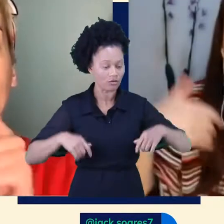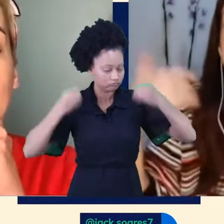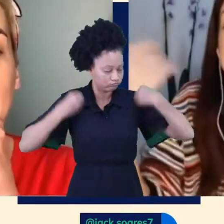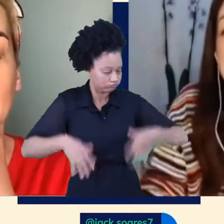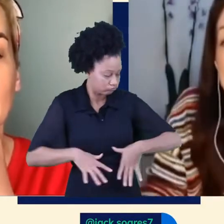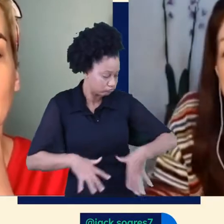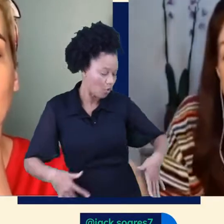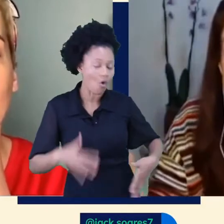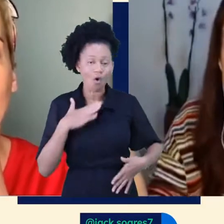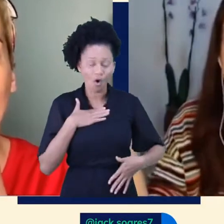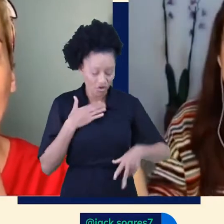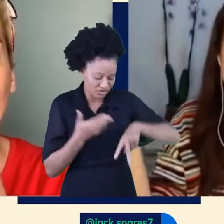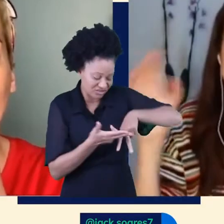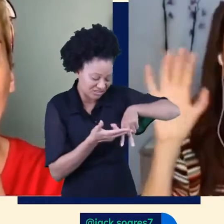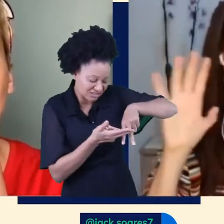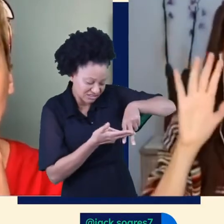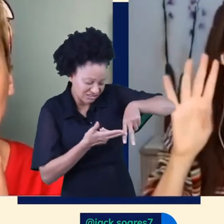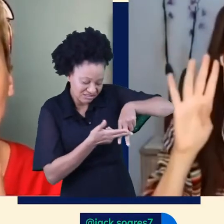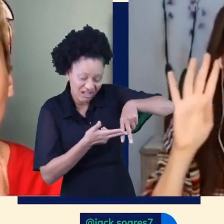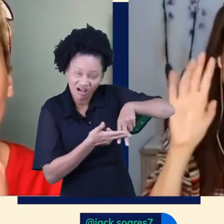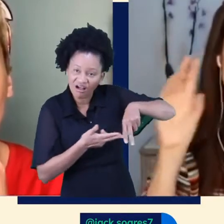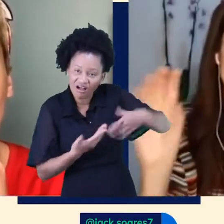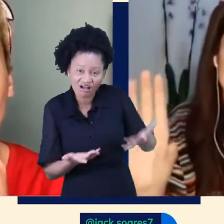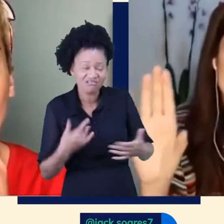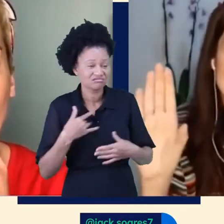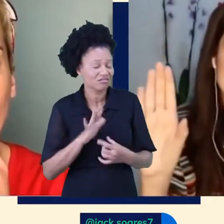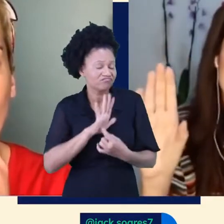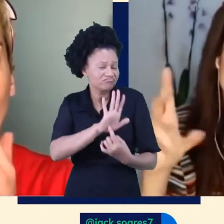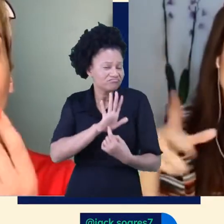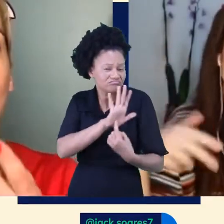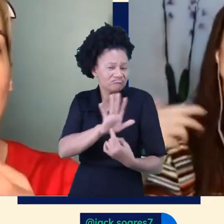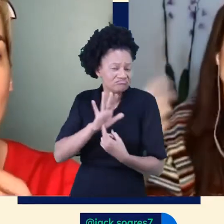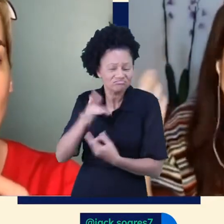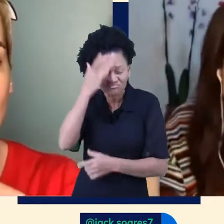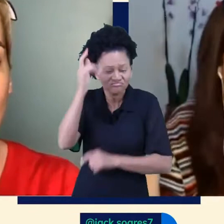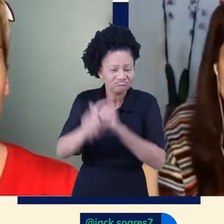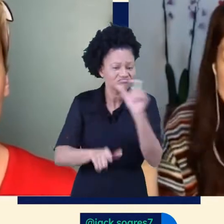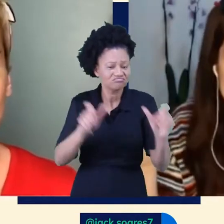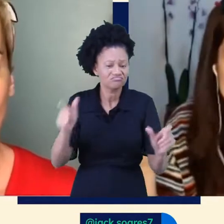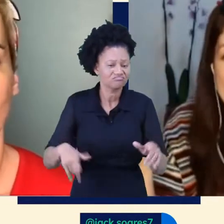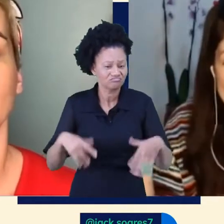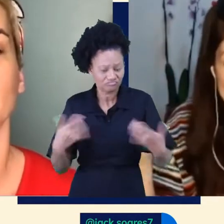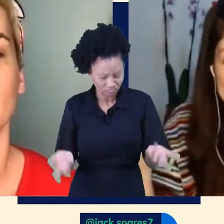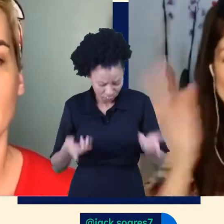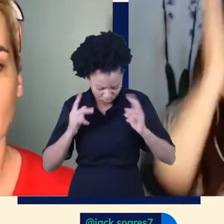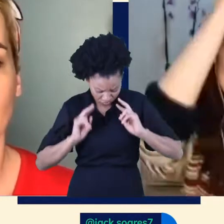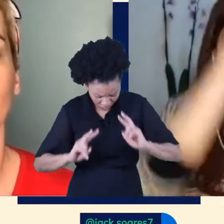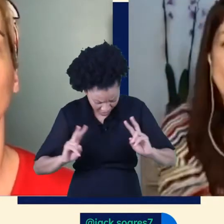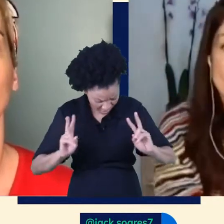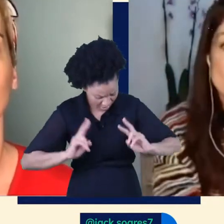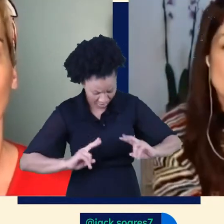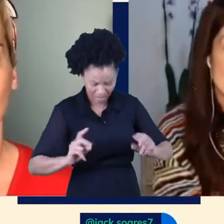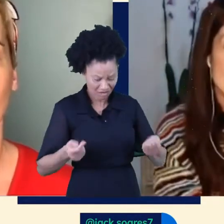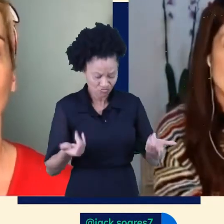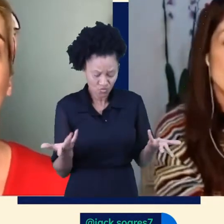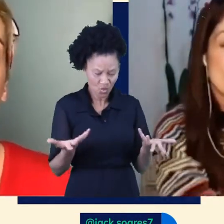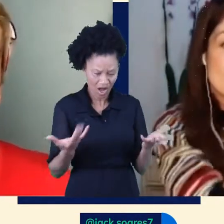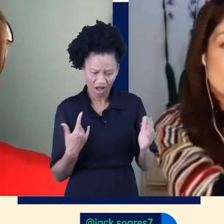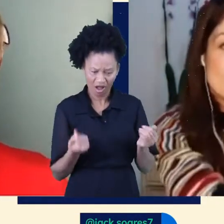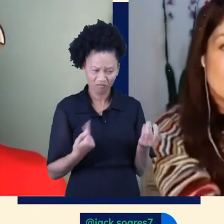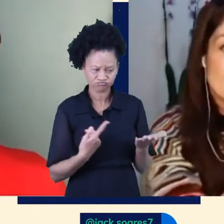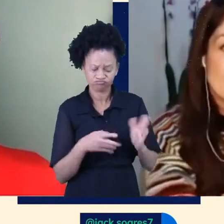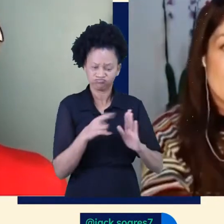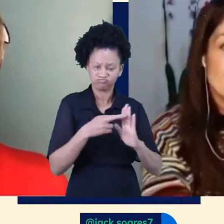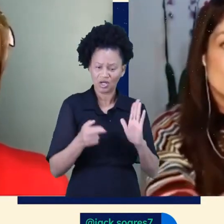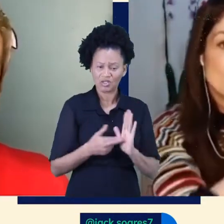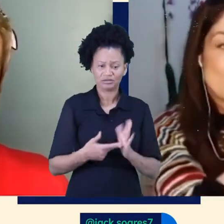tem várias formas de se expressar. E são pessoas que não se reconhecem ou também não querem seguir esse código de, bom, eu sou assim, então eu tenho que